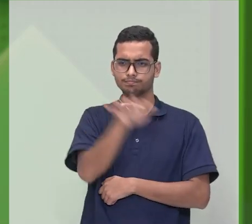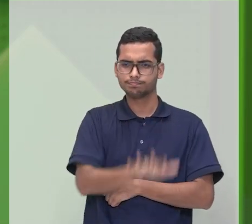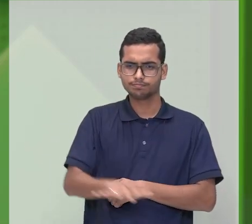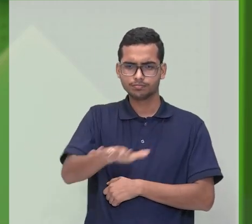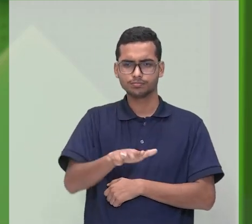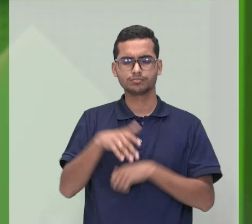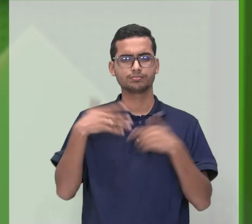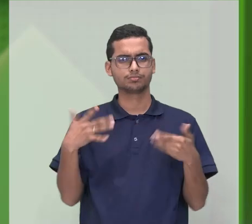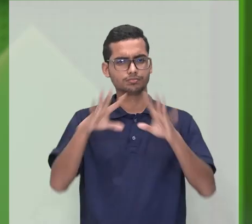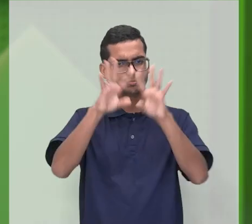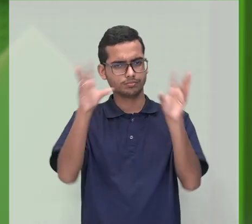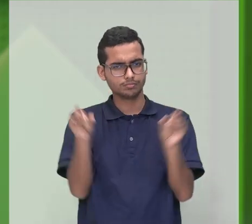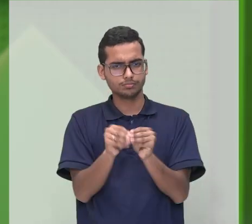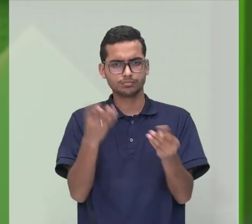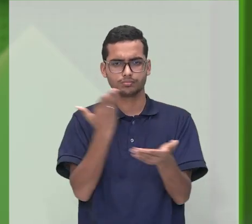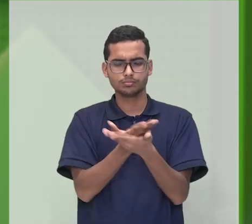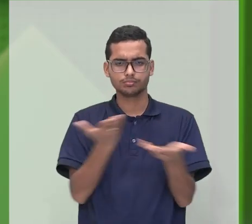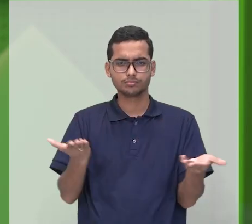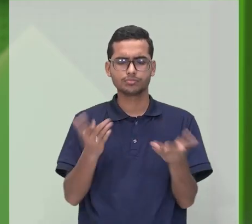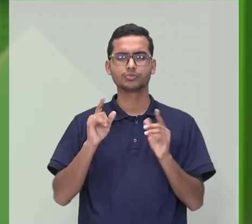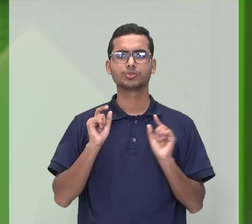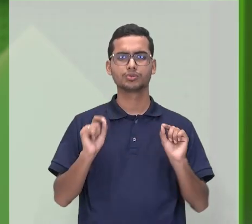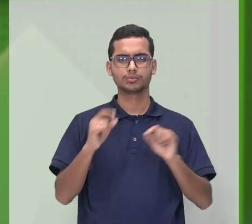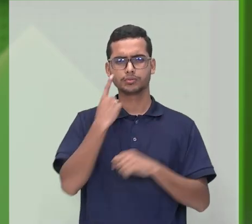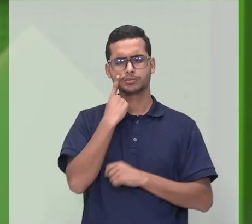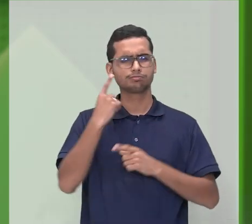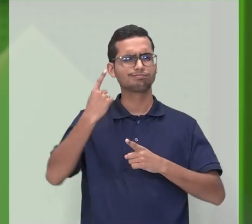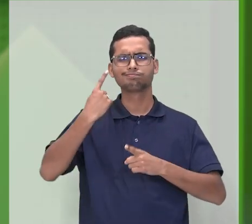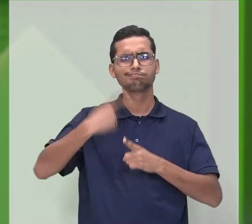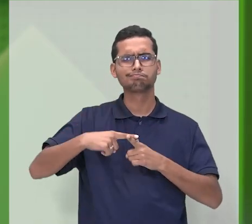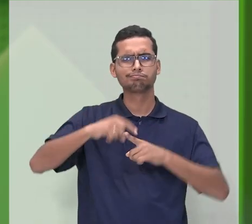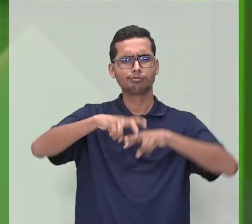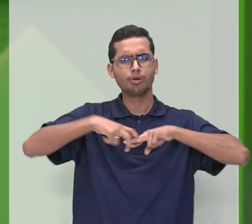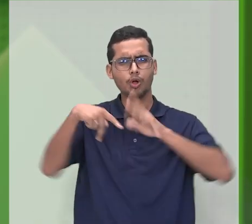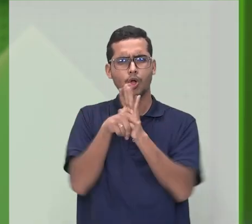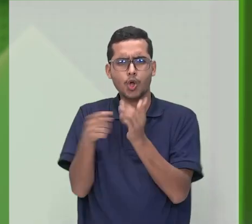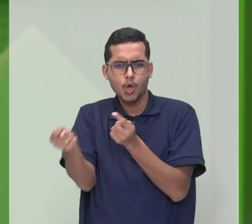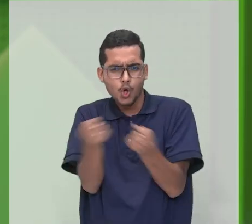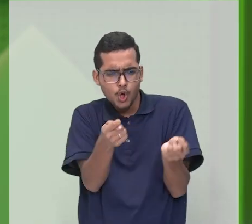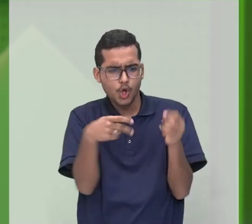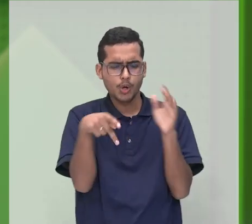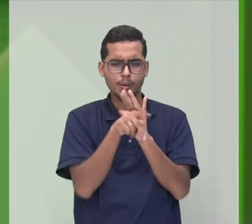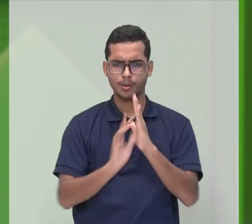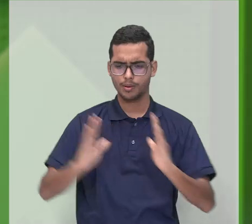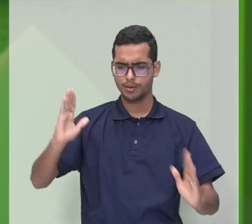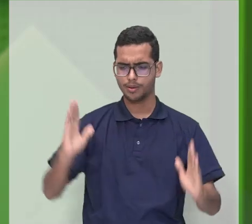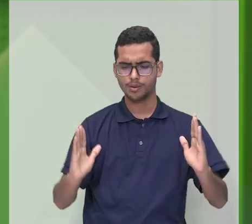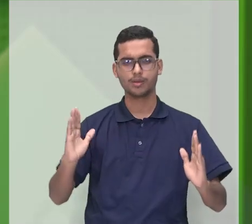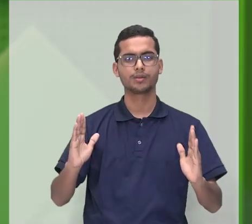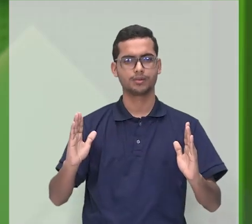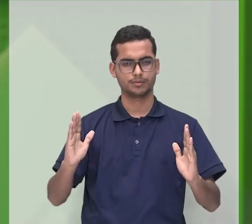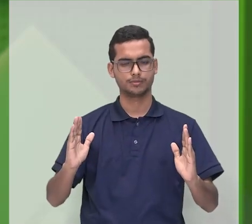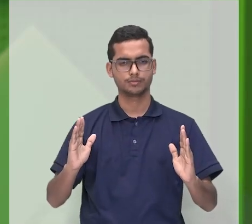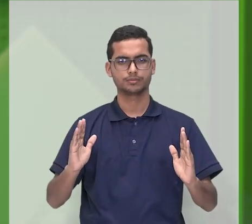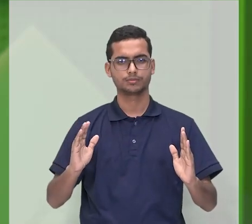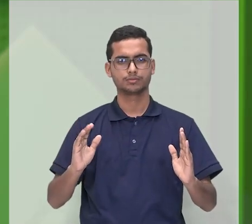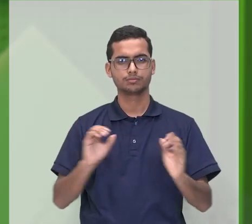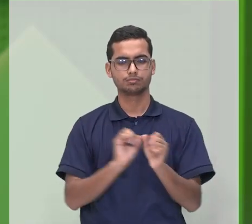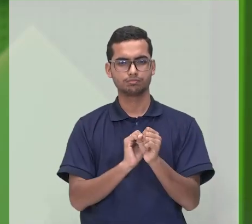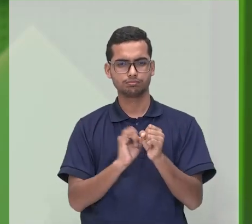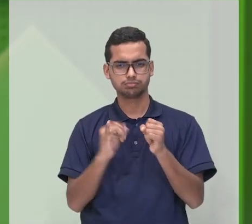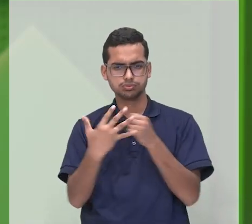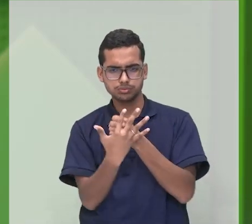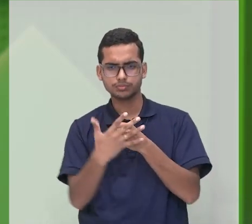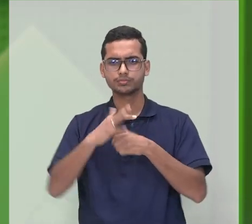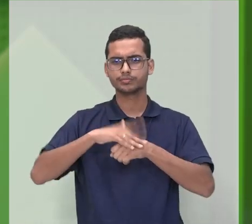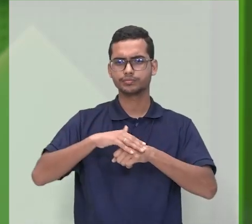com isso, por que todo esse controle, professora, com as pandemias? Por causa dos impactos que elas têm na